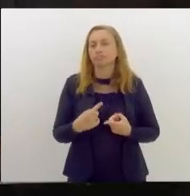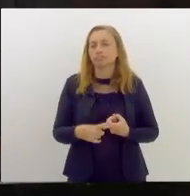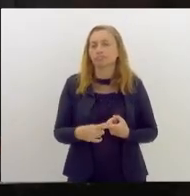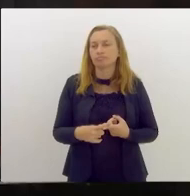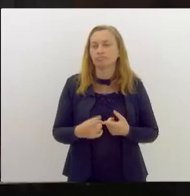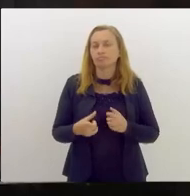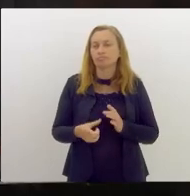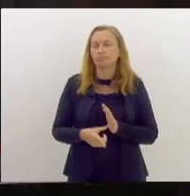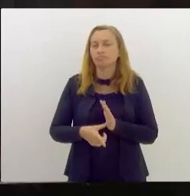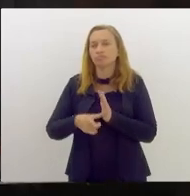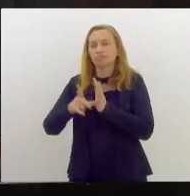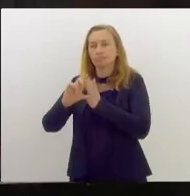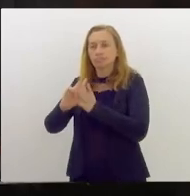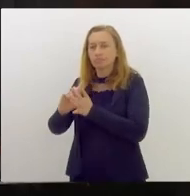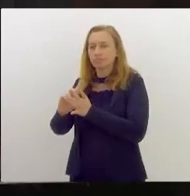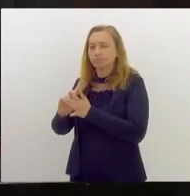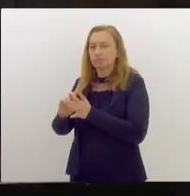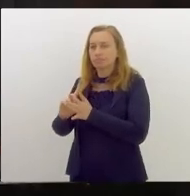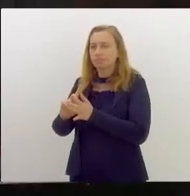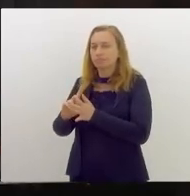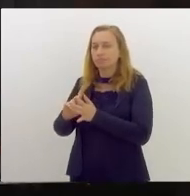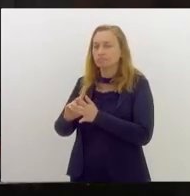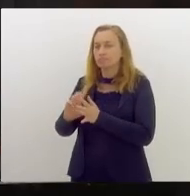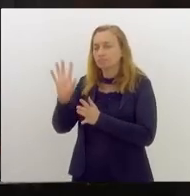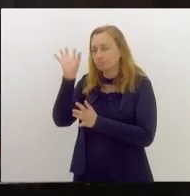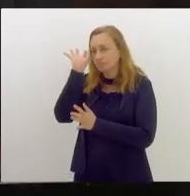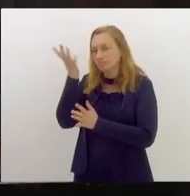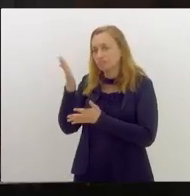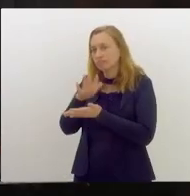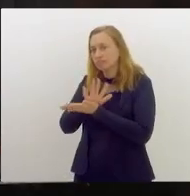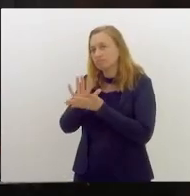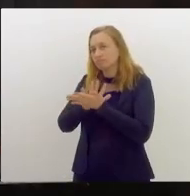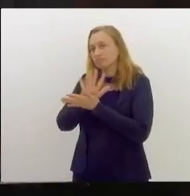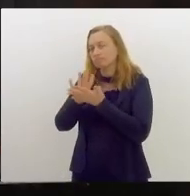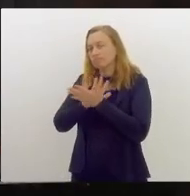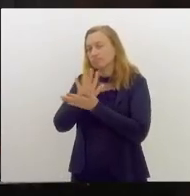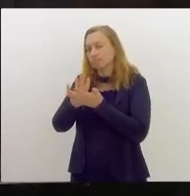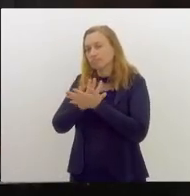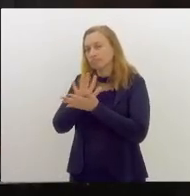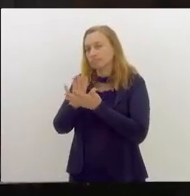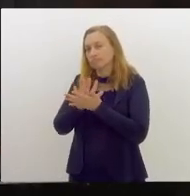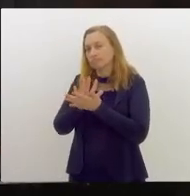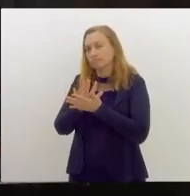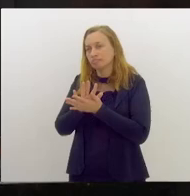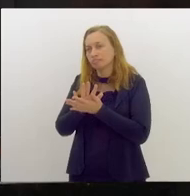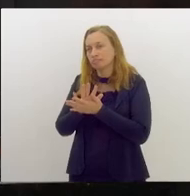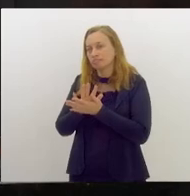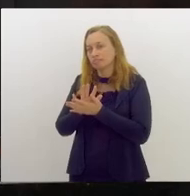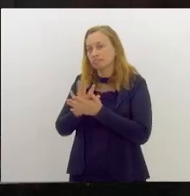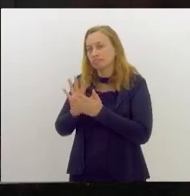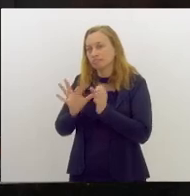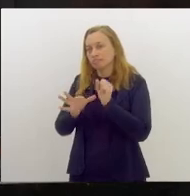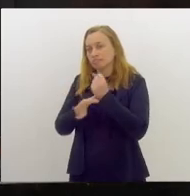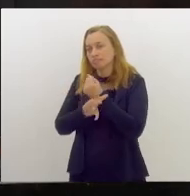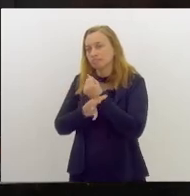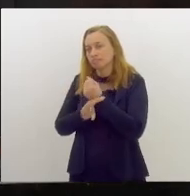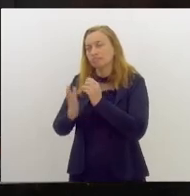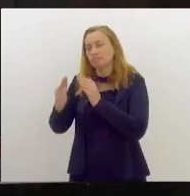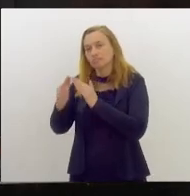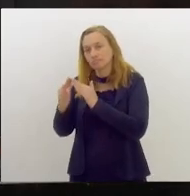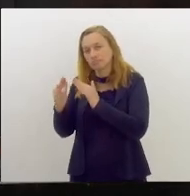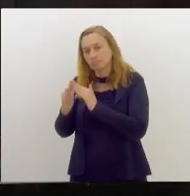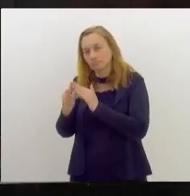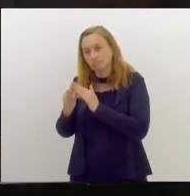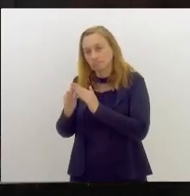anteriores não resultaram em Nenhuma medida concreta para garantir casa para